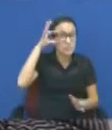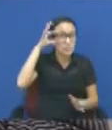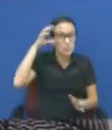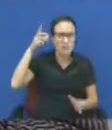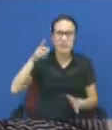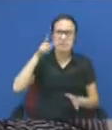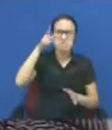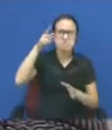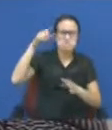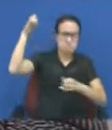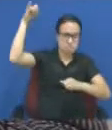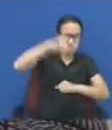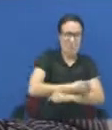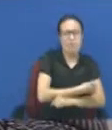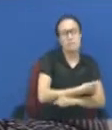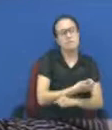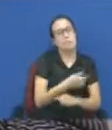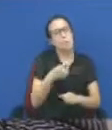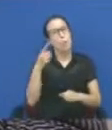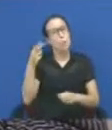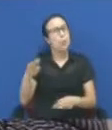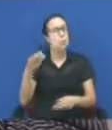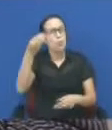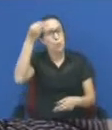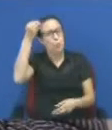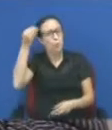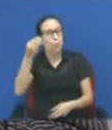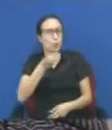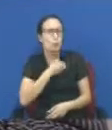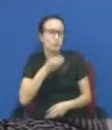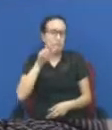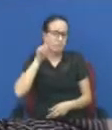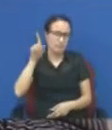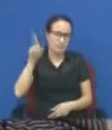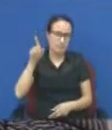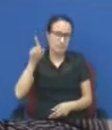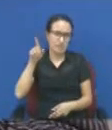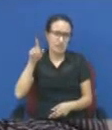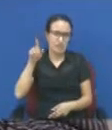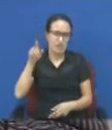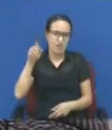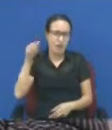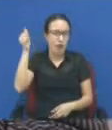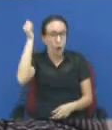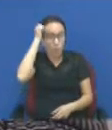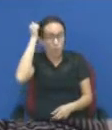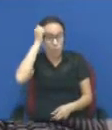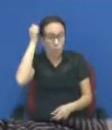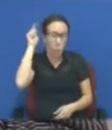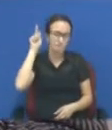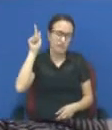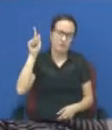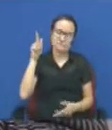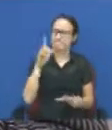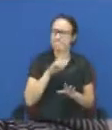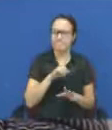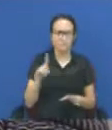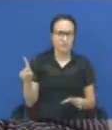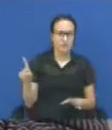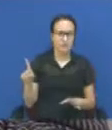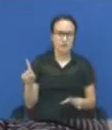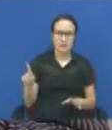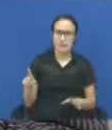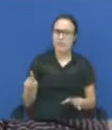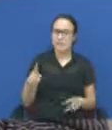estou falando em nome do meu partido, da minha bancada, que nós repudiamos essa atitude de qualquer pessoa, e quando se trata de um parlamentar,